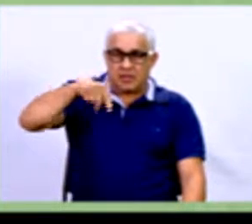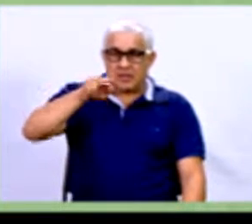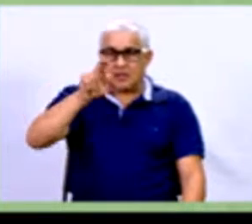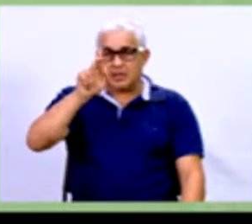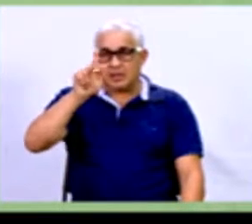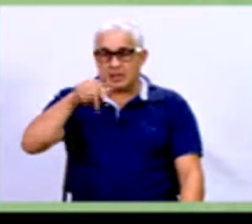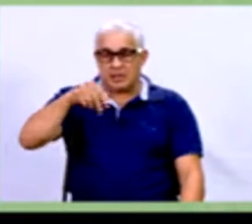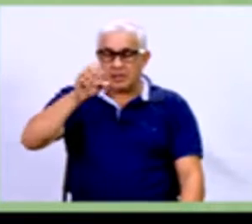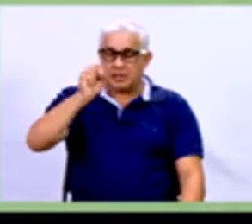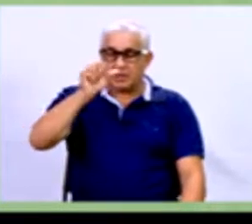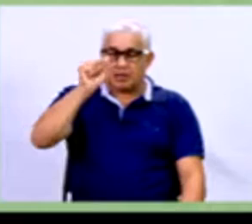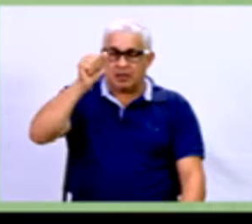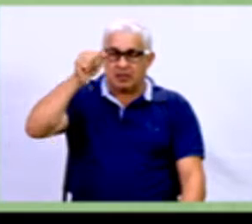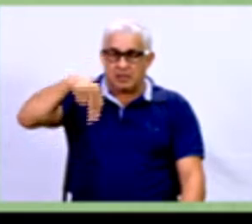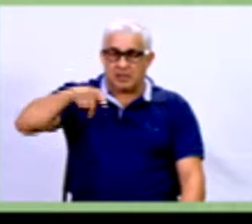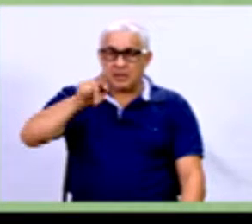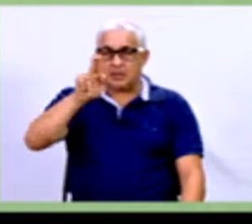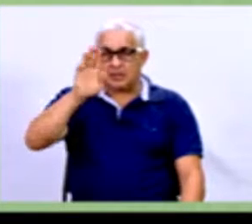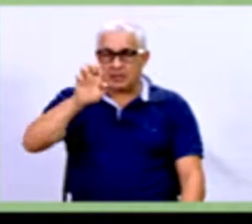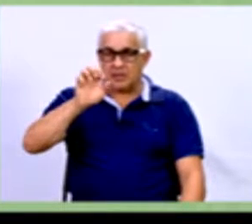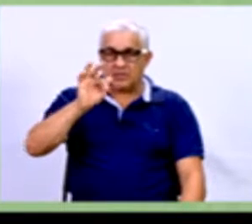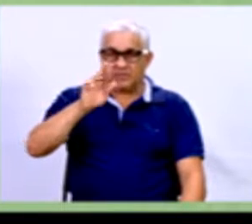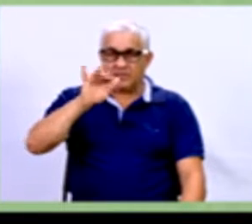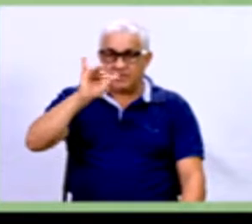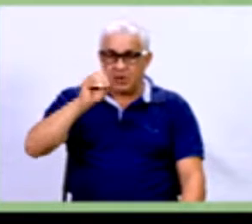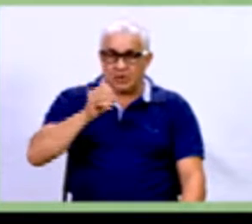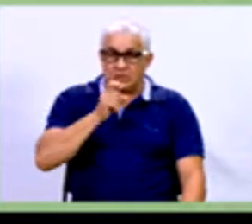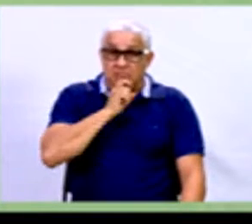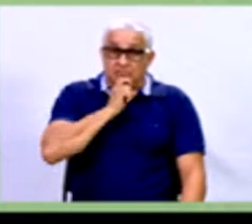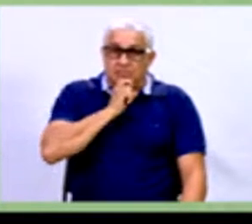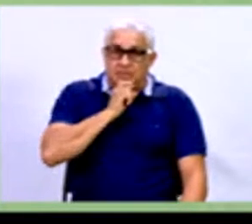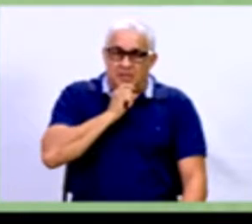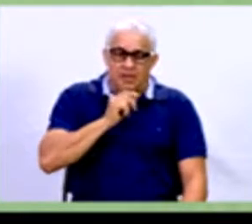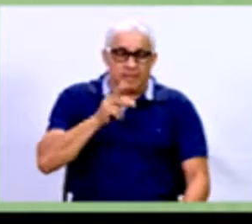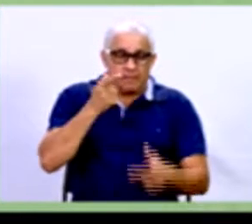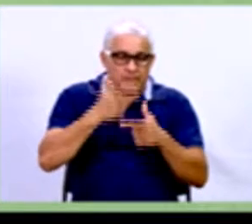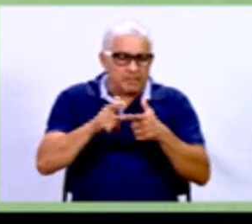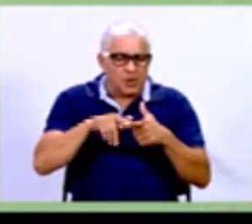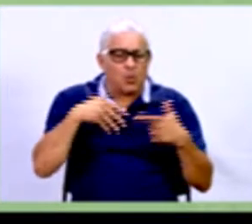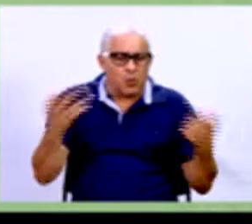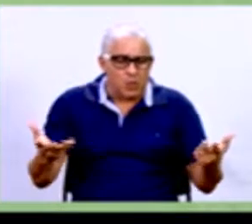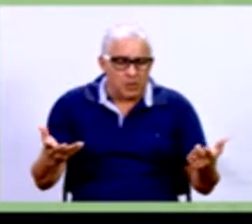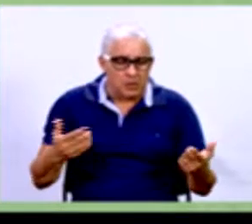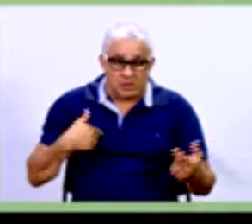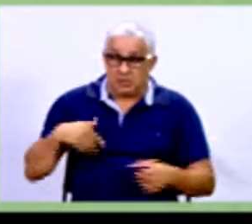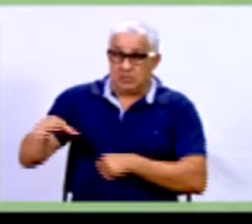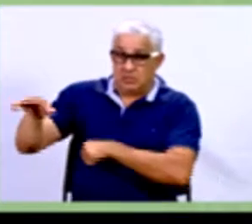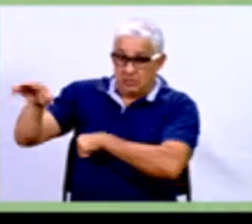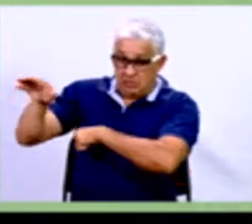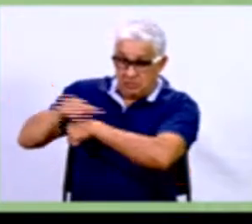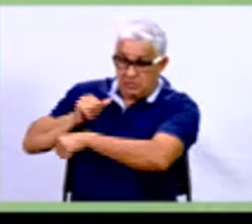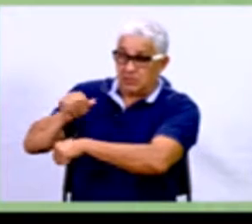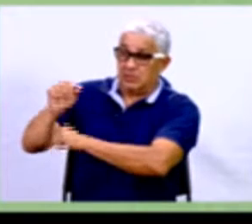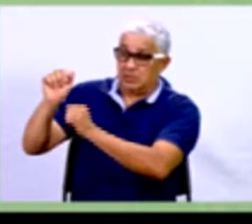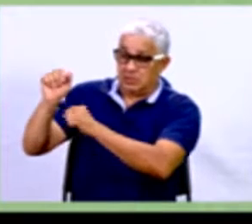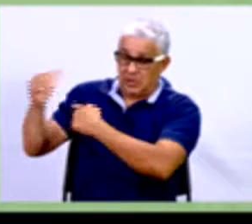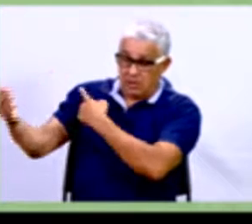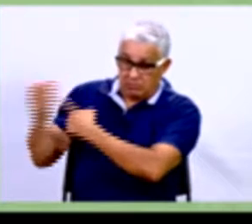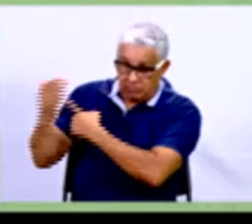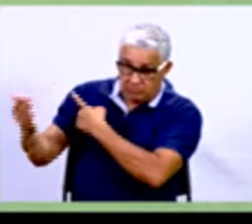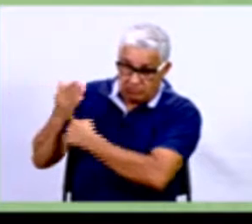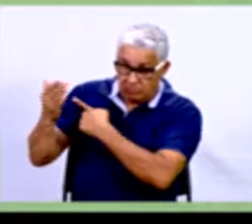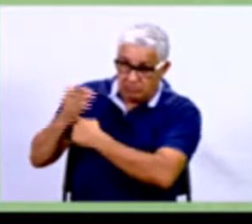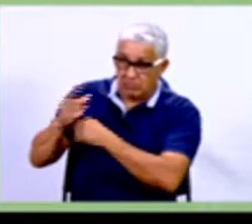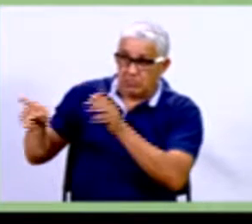tranquilidade nesse momento de avaliar qual é o problema, qual é o real problema. E aí você vai pedir ajuda, pedir o socorro